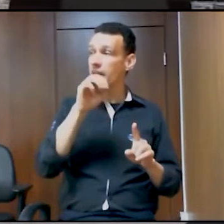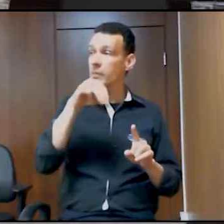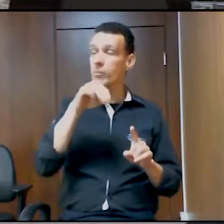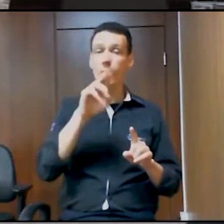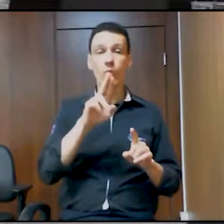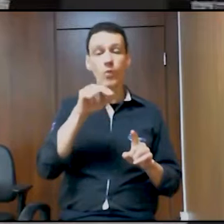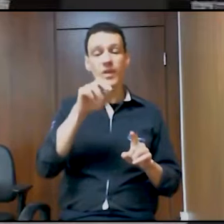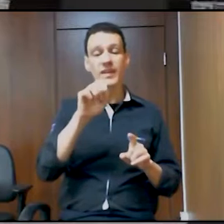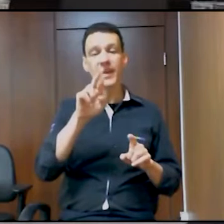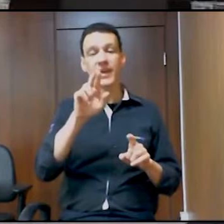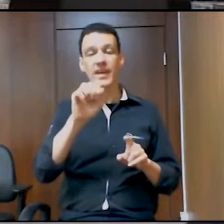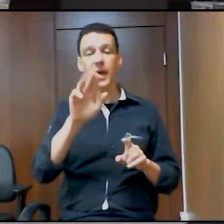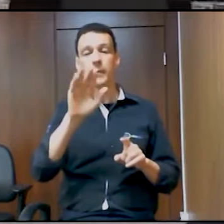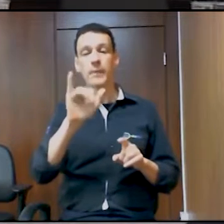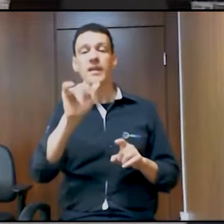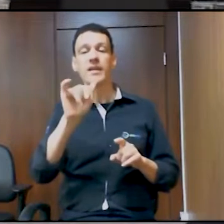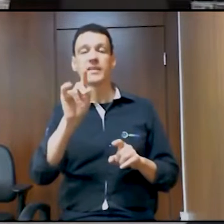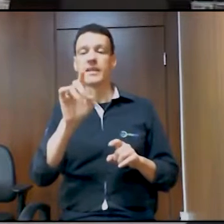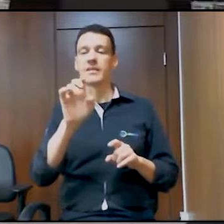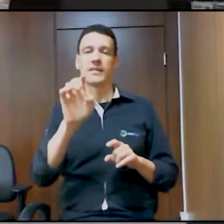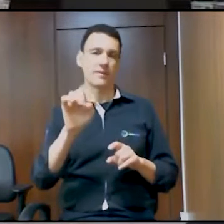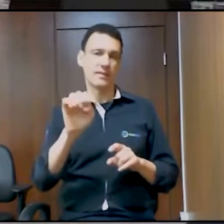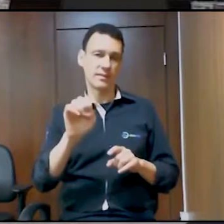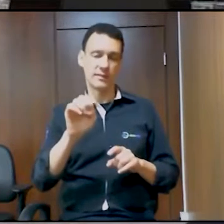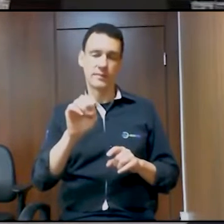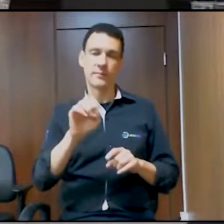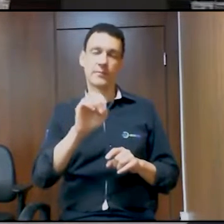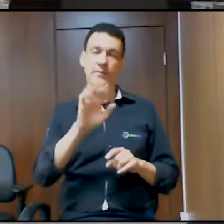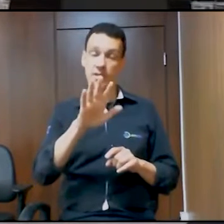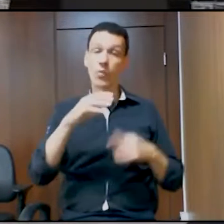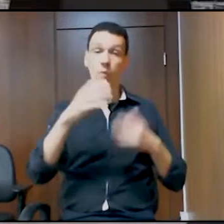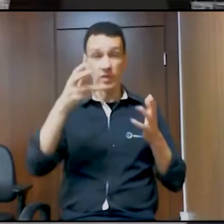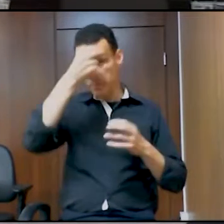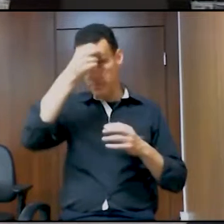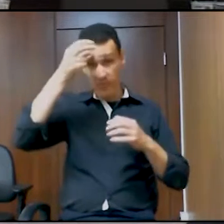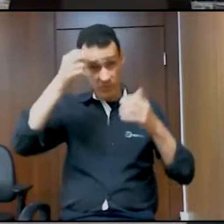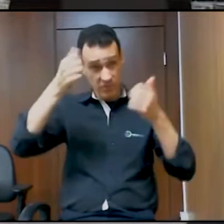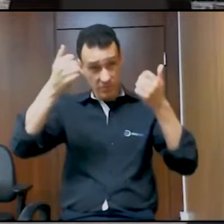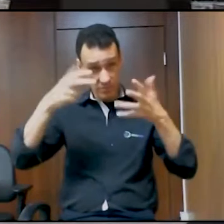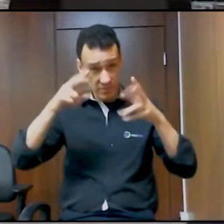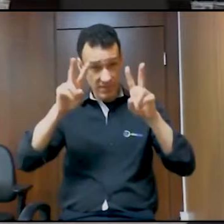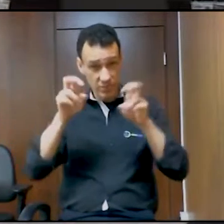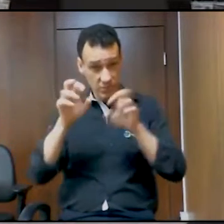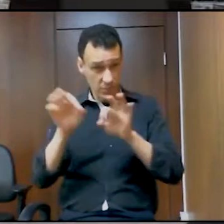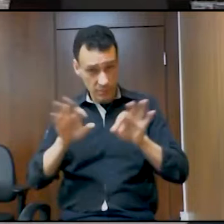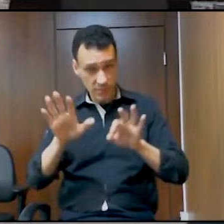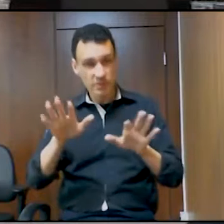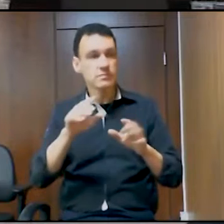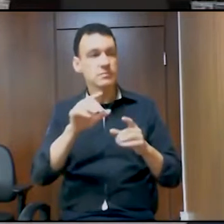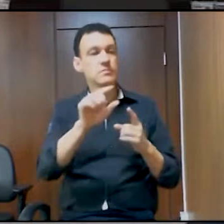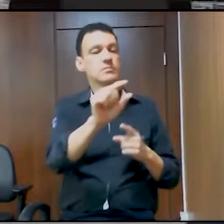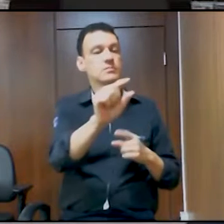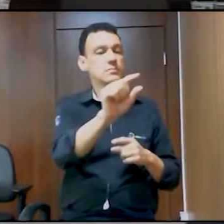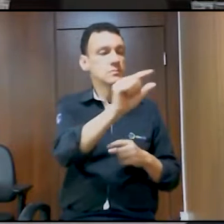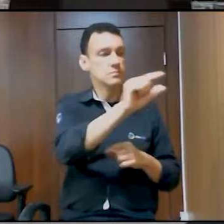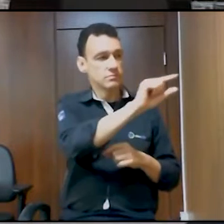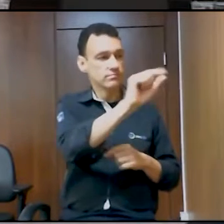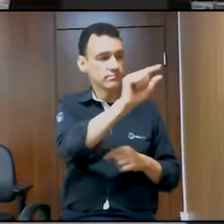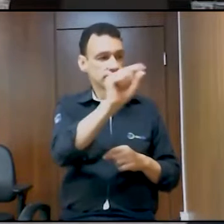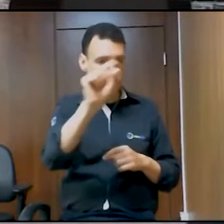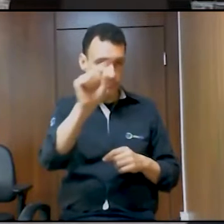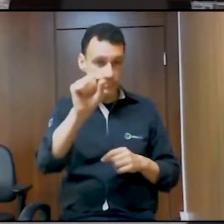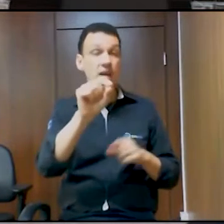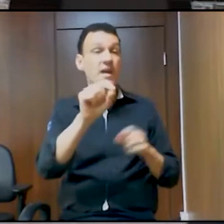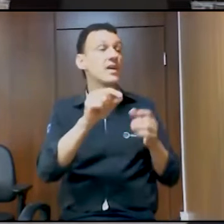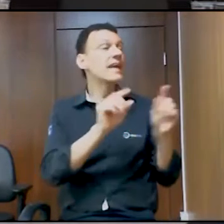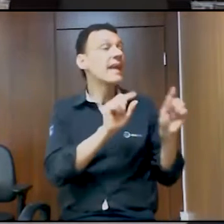dados que a prefeitura tem apresentado quando fala do projeto, a gente trabalhou a seleção em cima do cadastro único do governo